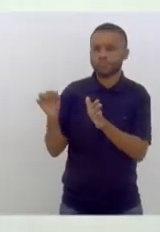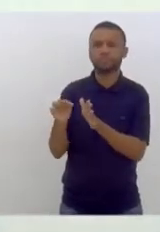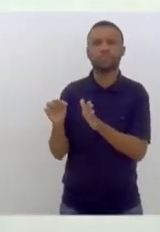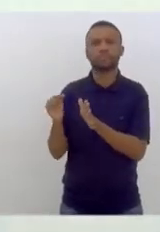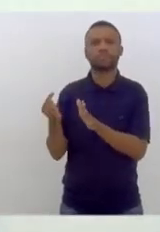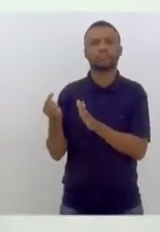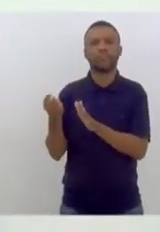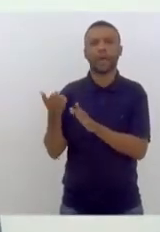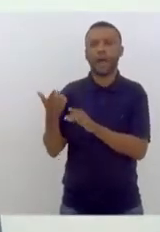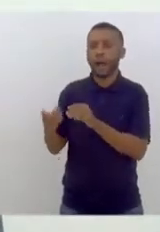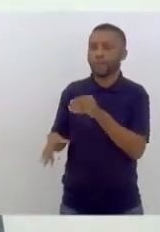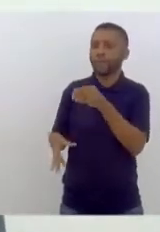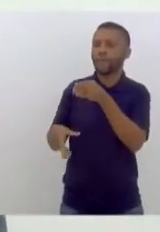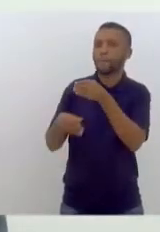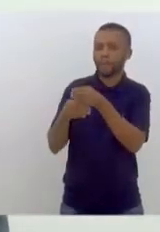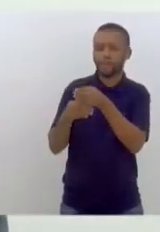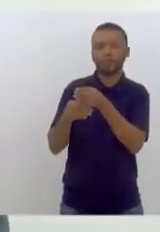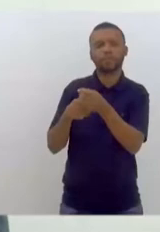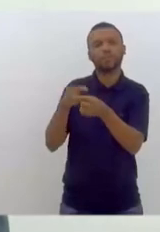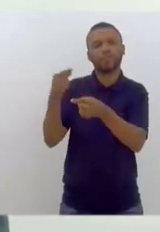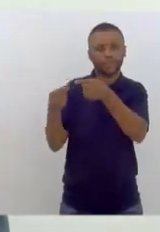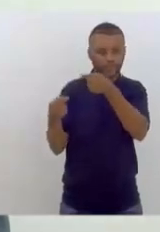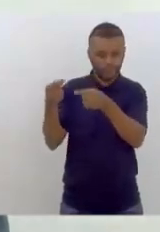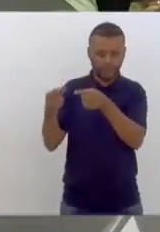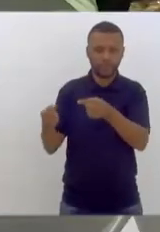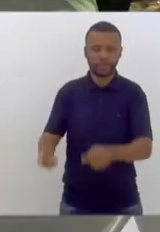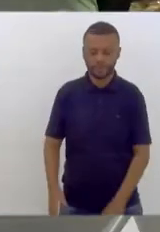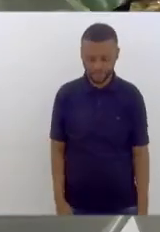a contribuição dela para esse debate.